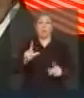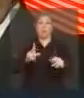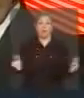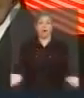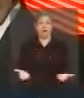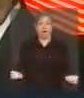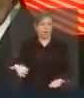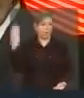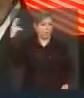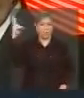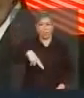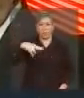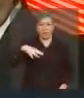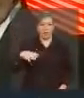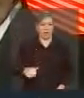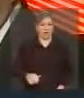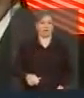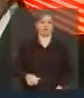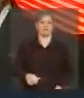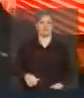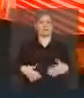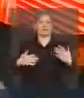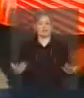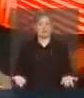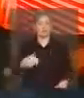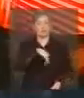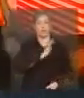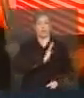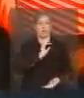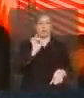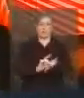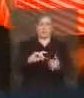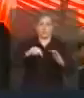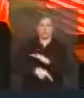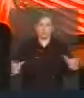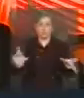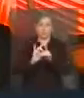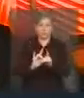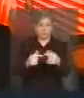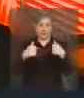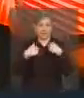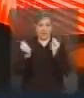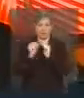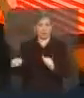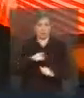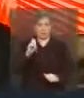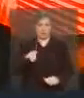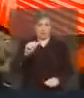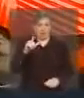ganhando hoje. Ou seja, no fundo, a junção entre eu e Zé Alencar